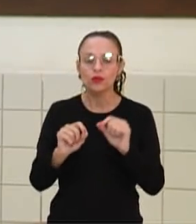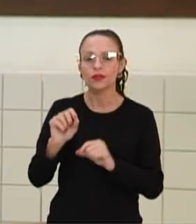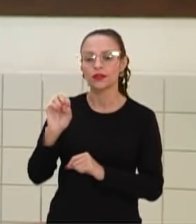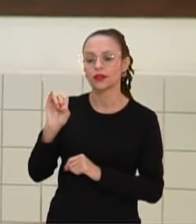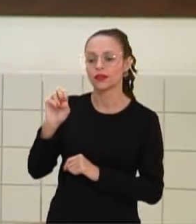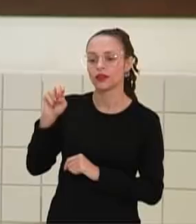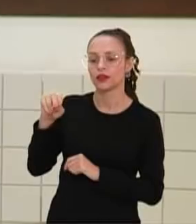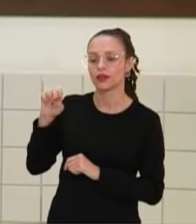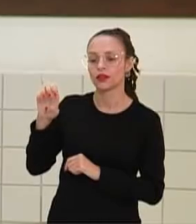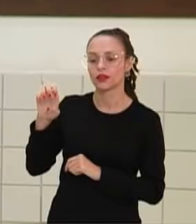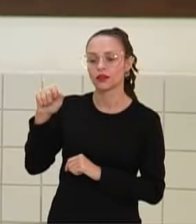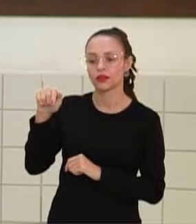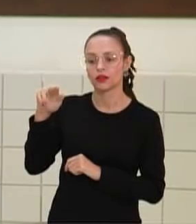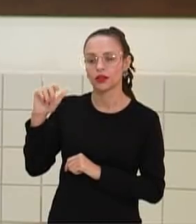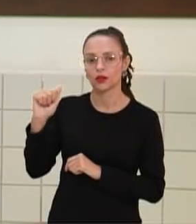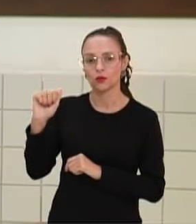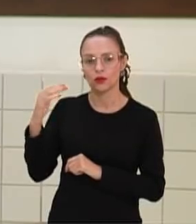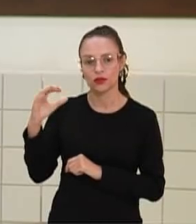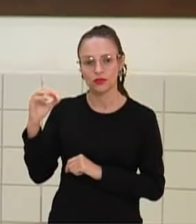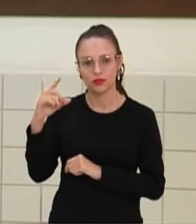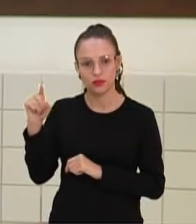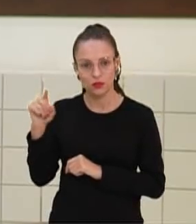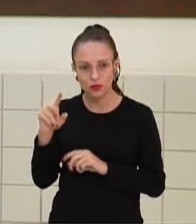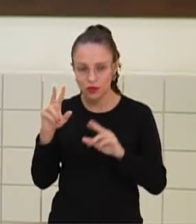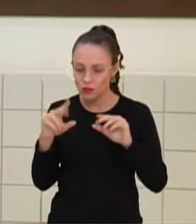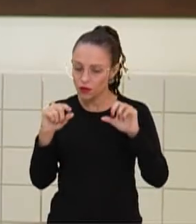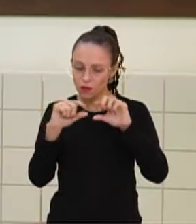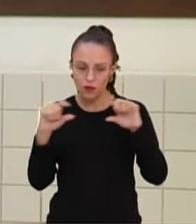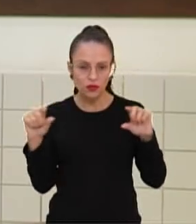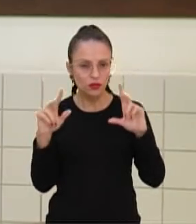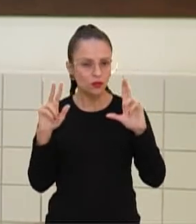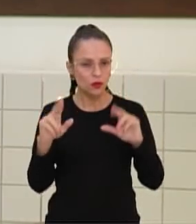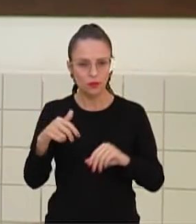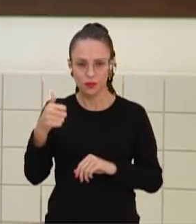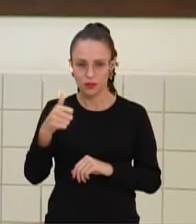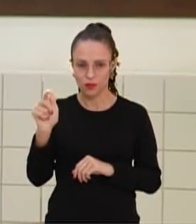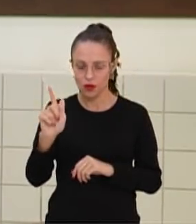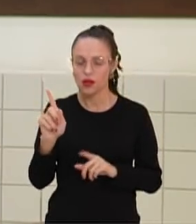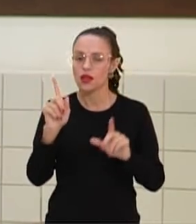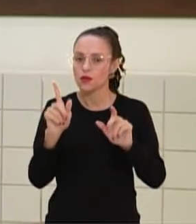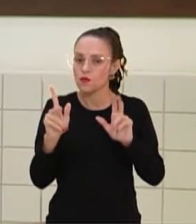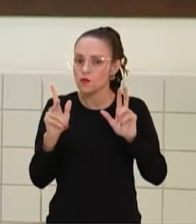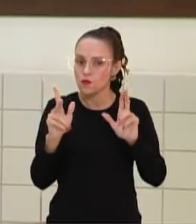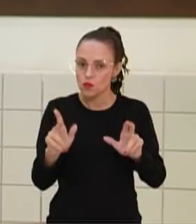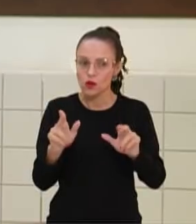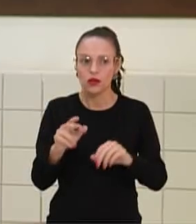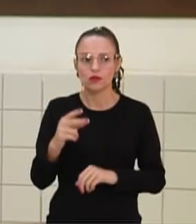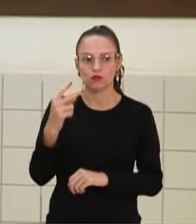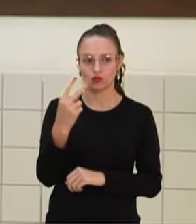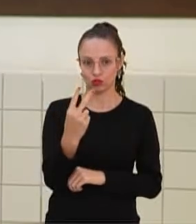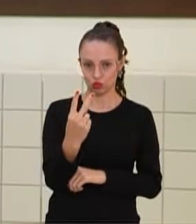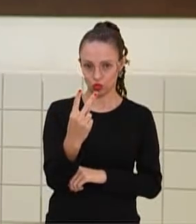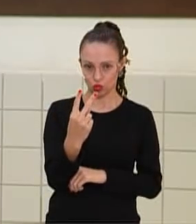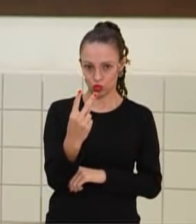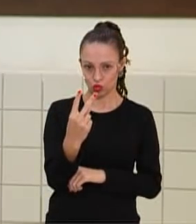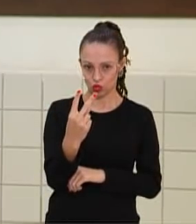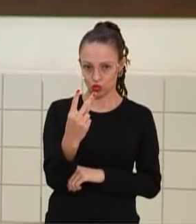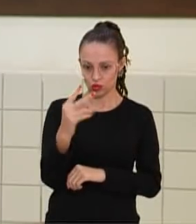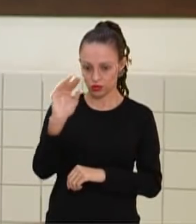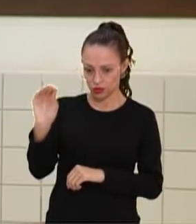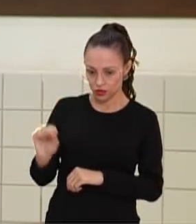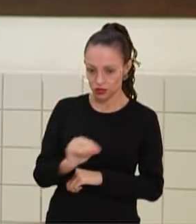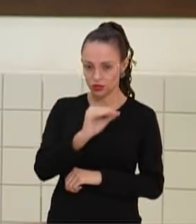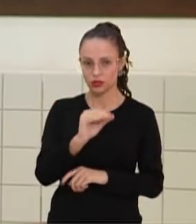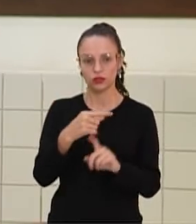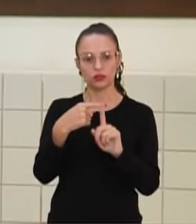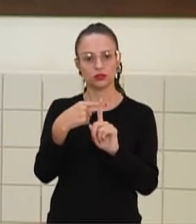inequação, é a mesma coisa que resolver uma equação, nesse caso a equação do primeiro grau. Eu passo o 2, que está subtraindo, eu passo ele somando,